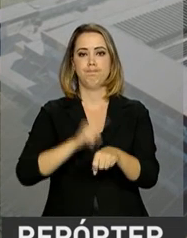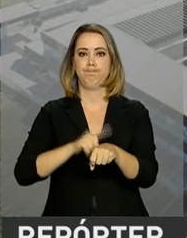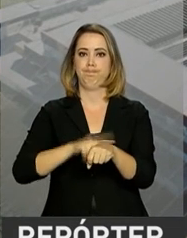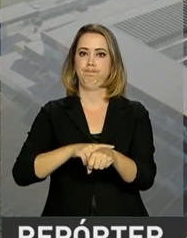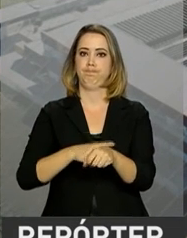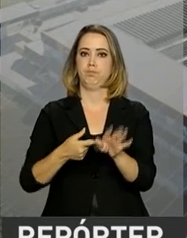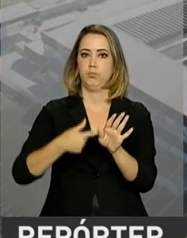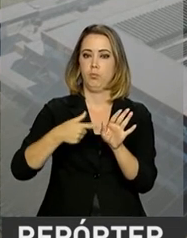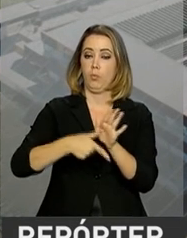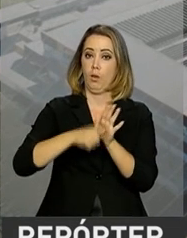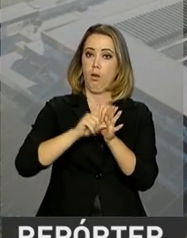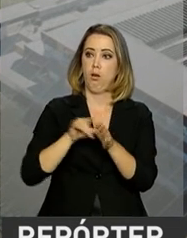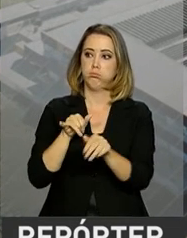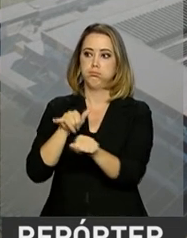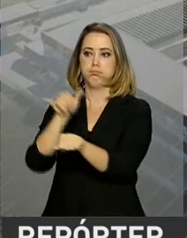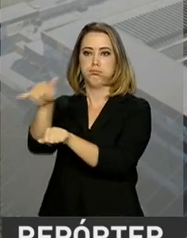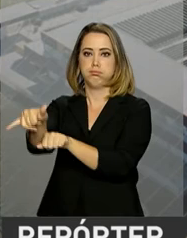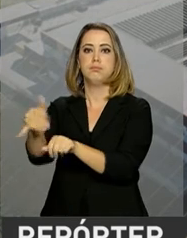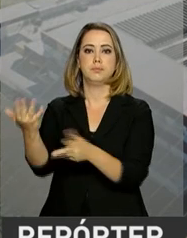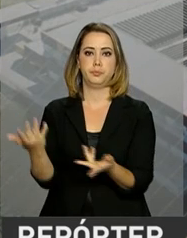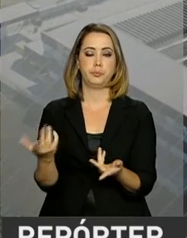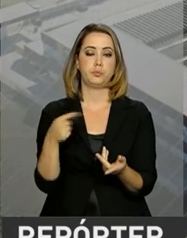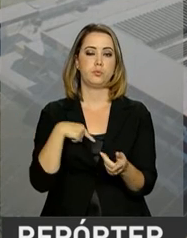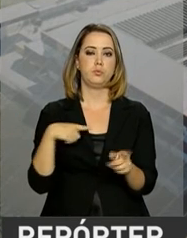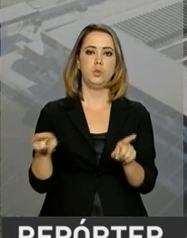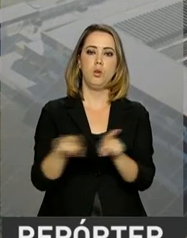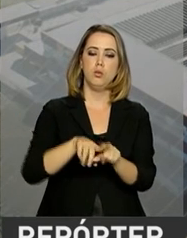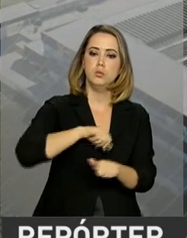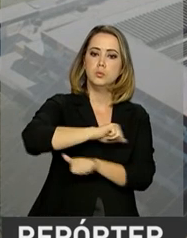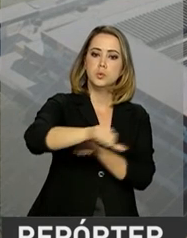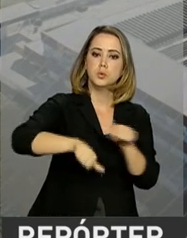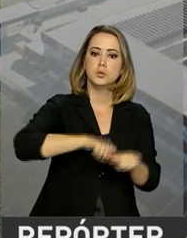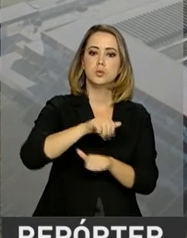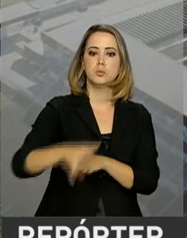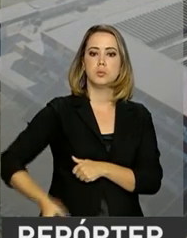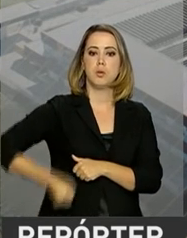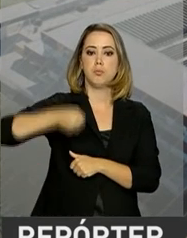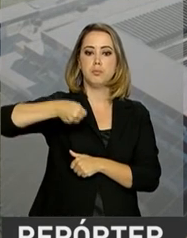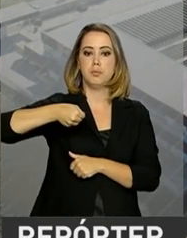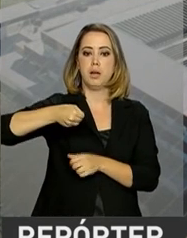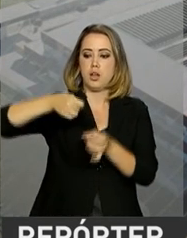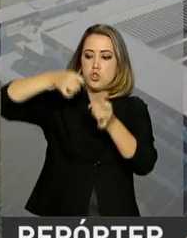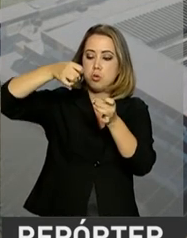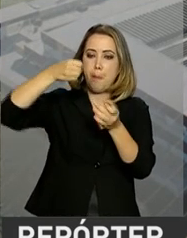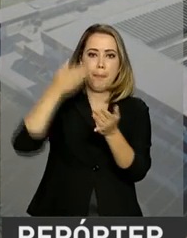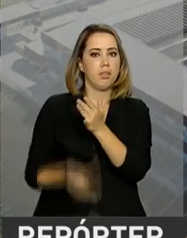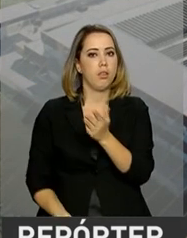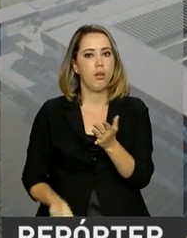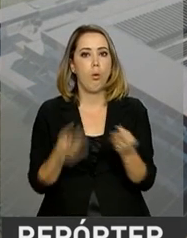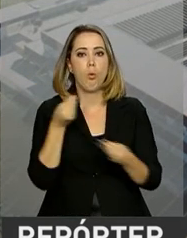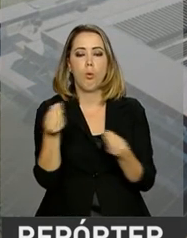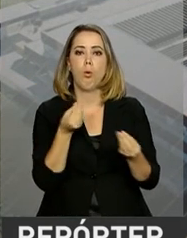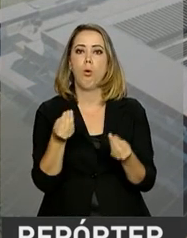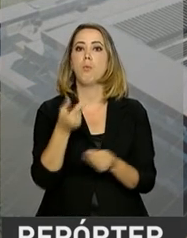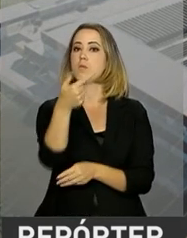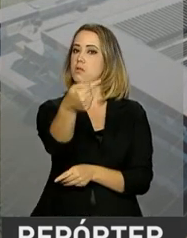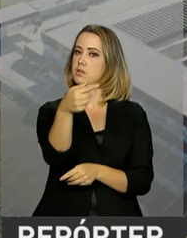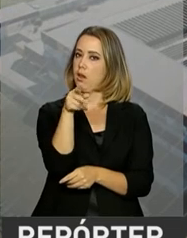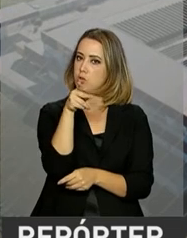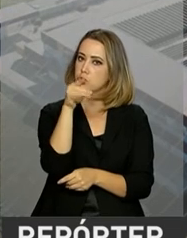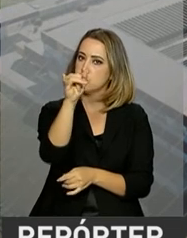prazo para a devolução de bagagem extraviada também mudou com as novas regras as companhias terão até 7 dias em voo